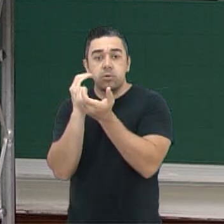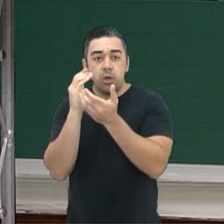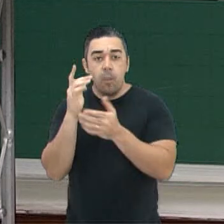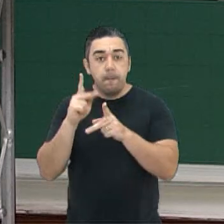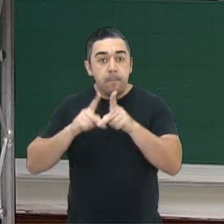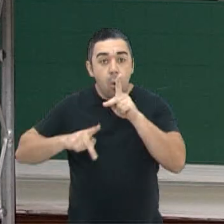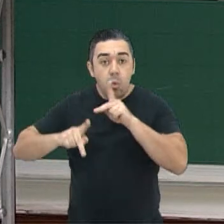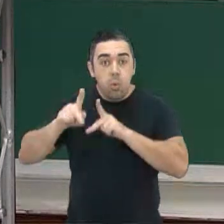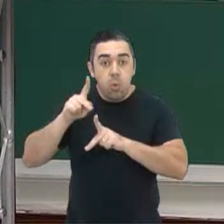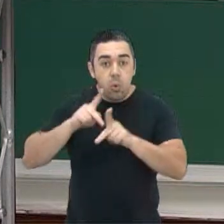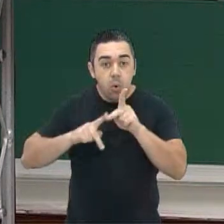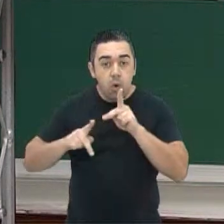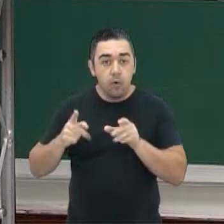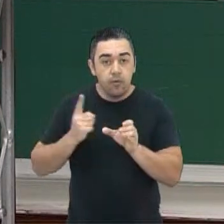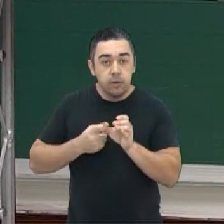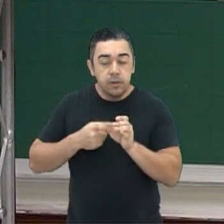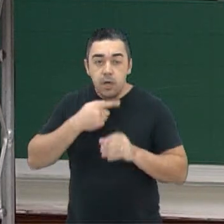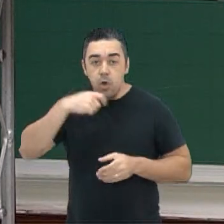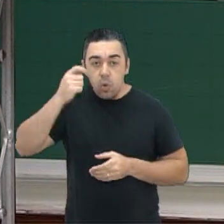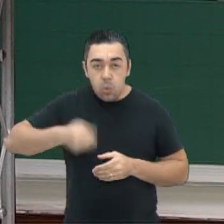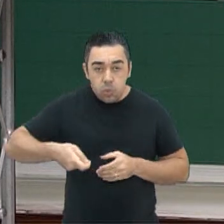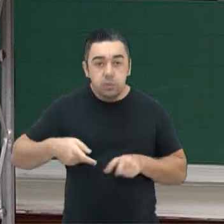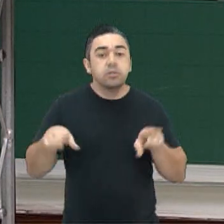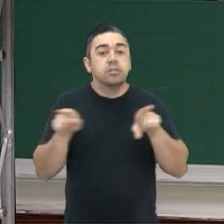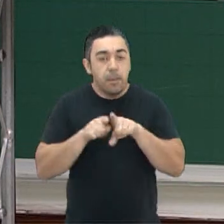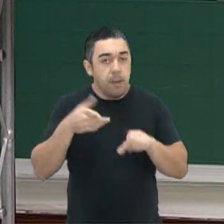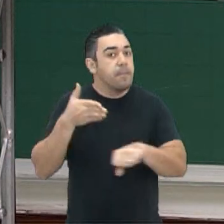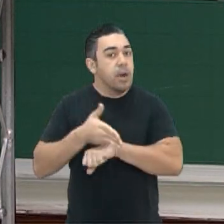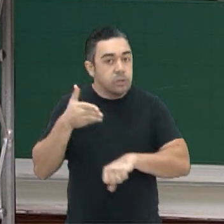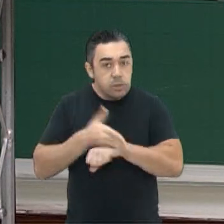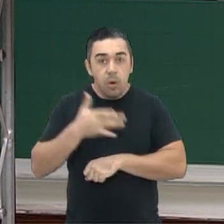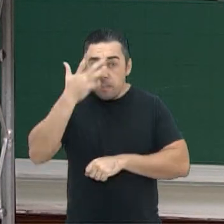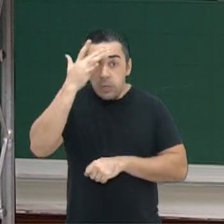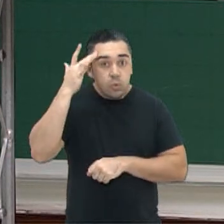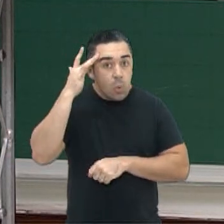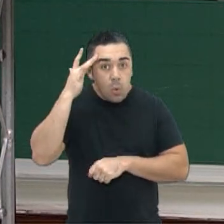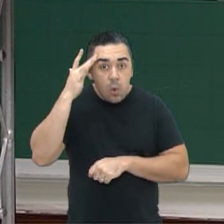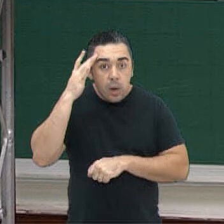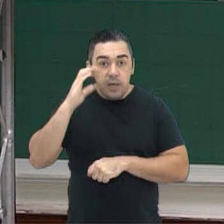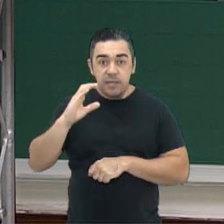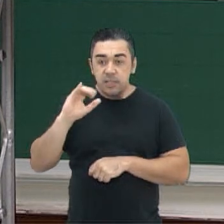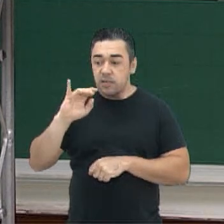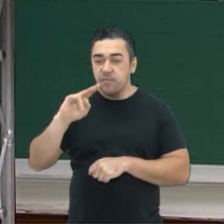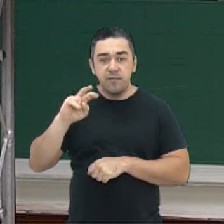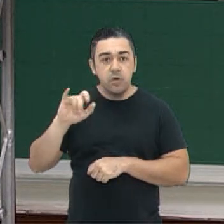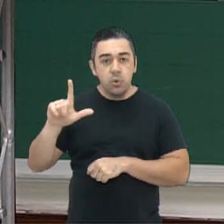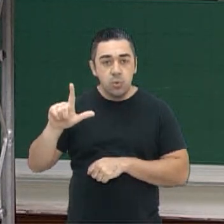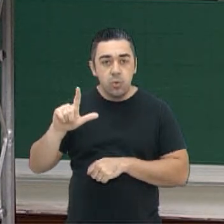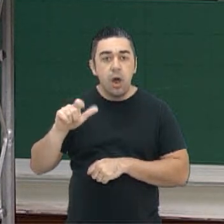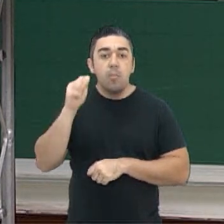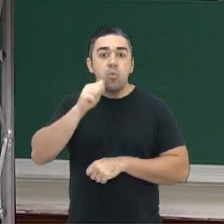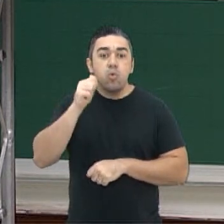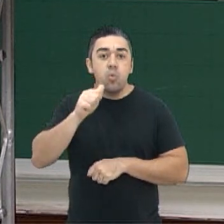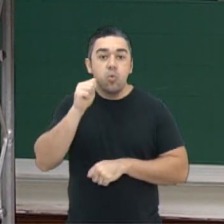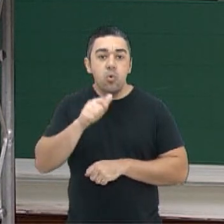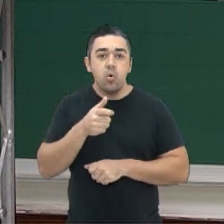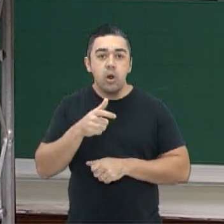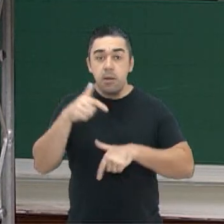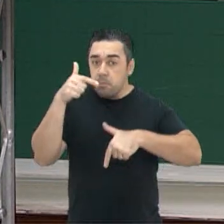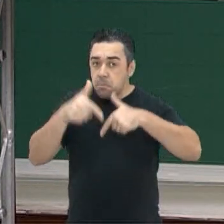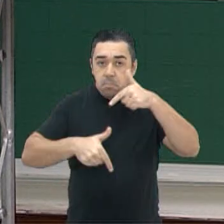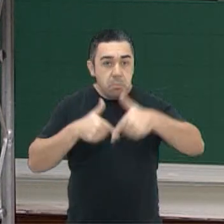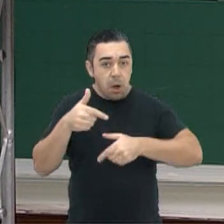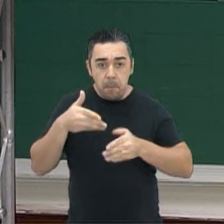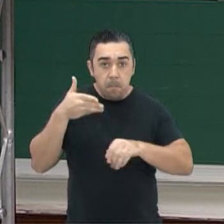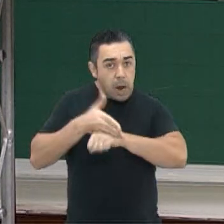também na Batalha de Stalingrado e na Batalha de Moscou foi assim impressionante. Muitos registros de mulheres cavando trincheiras em torno